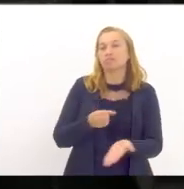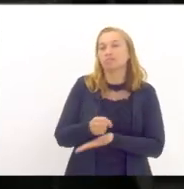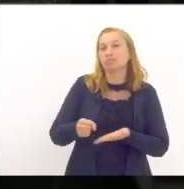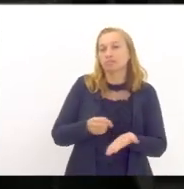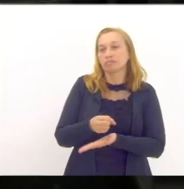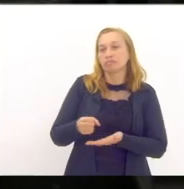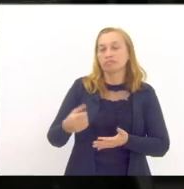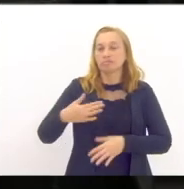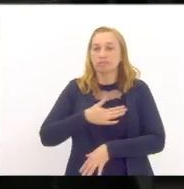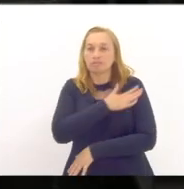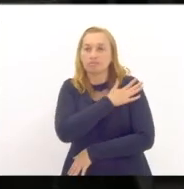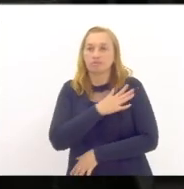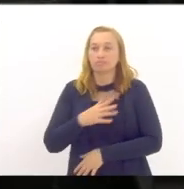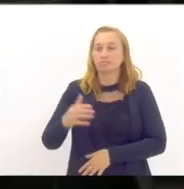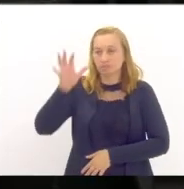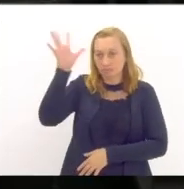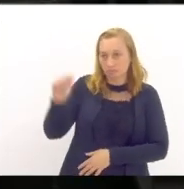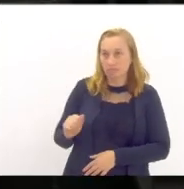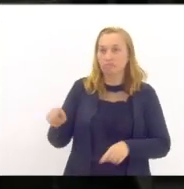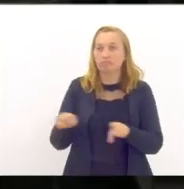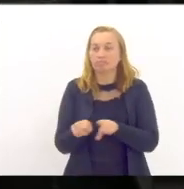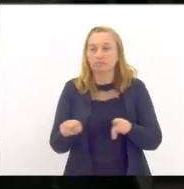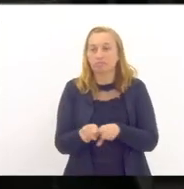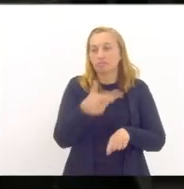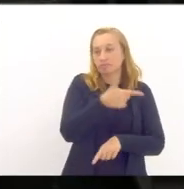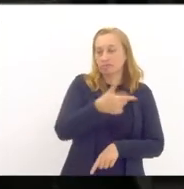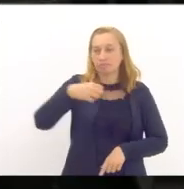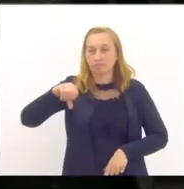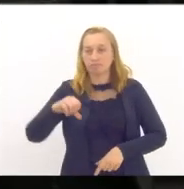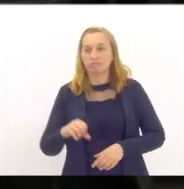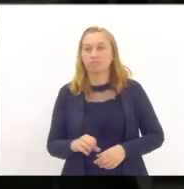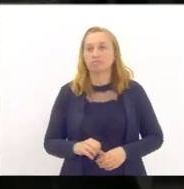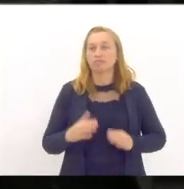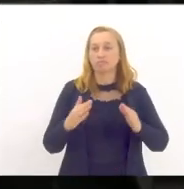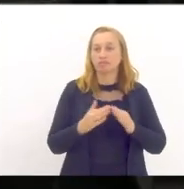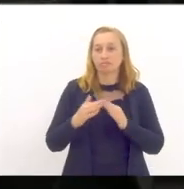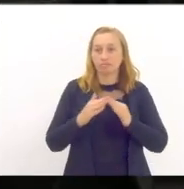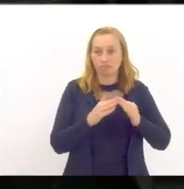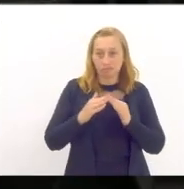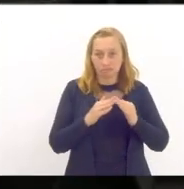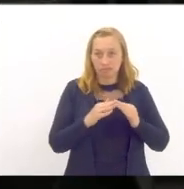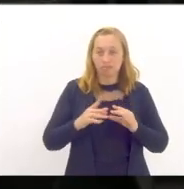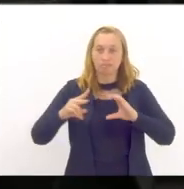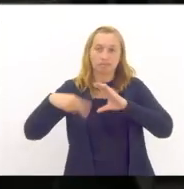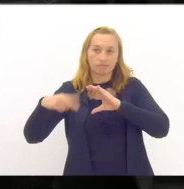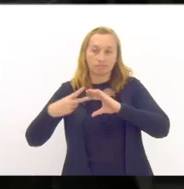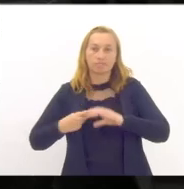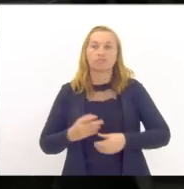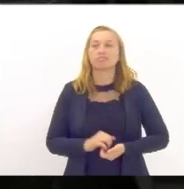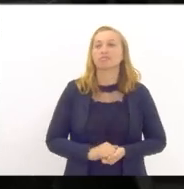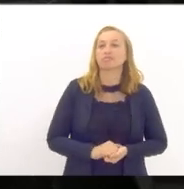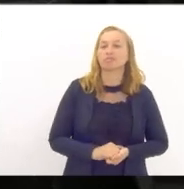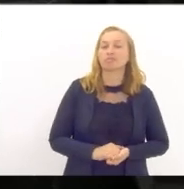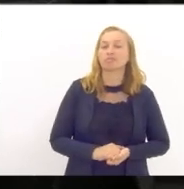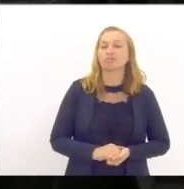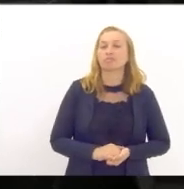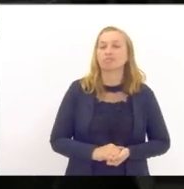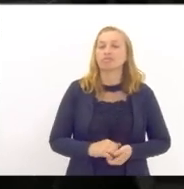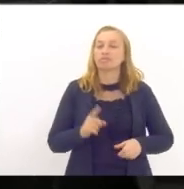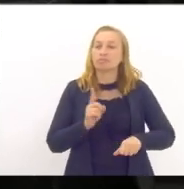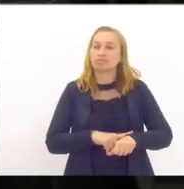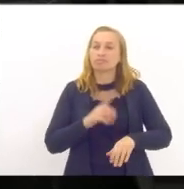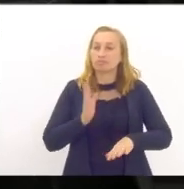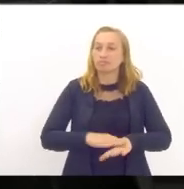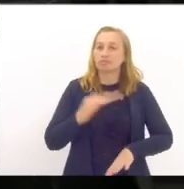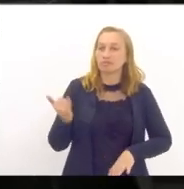Burkina Faso, na África, também em 2019. Na casa vizinha, na Câmara de Vereadores, estive presente nos momentos